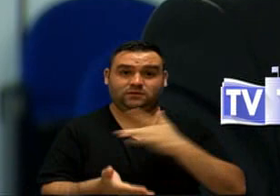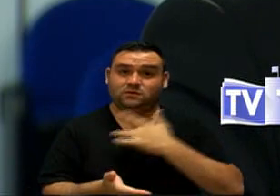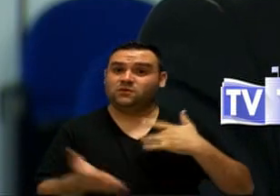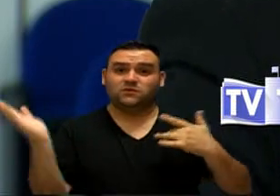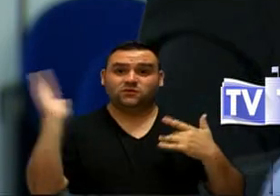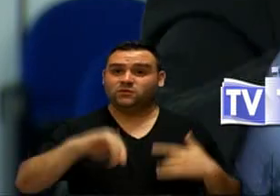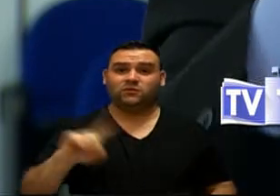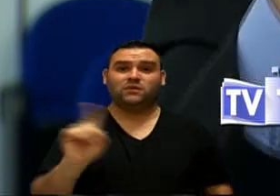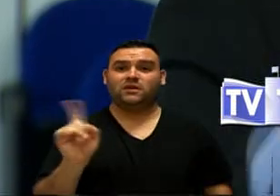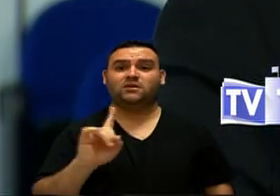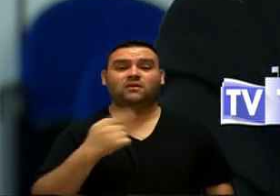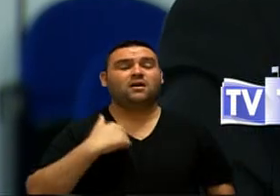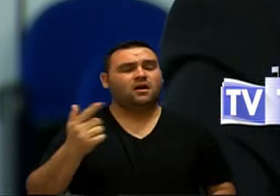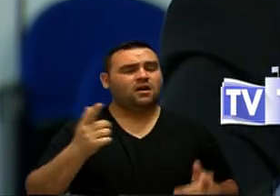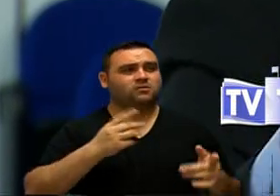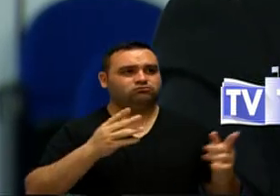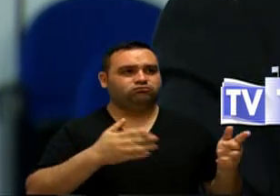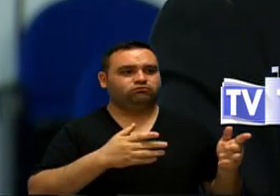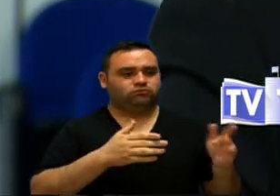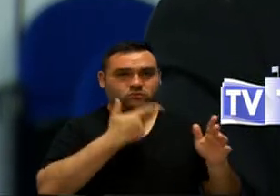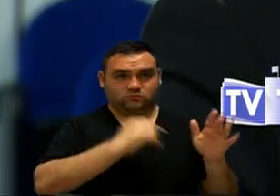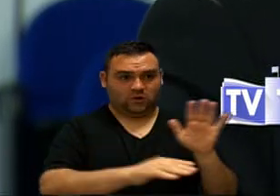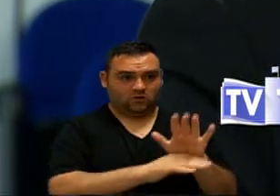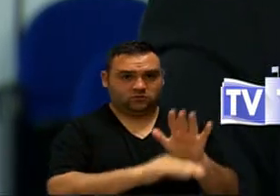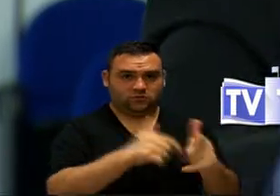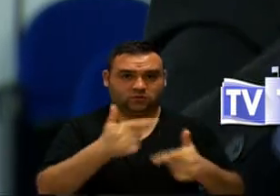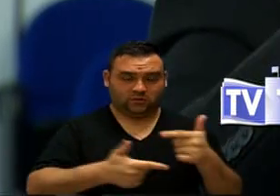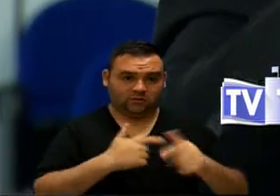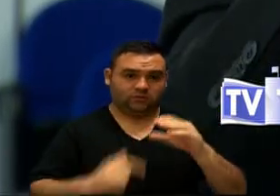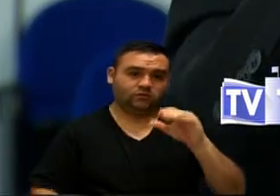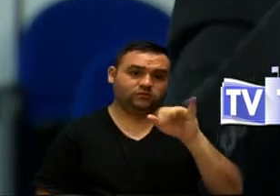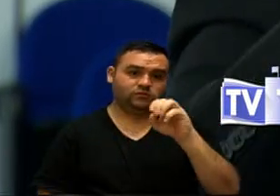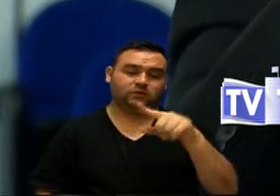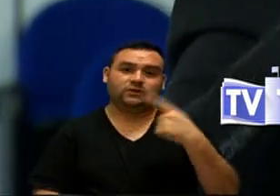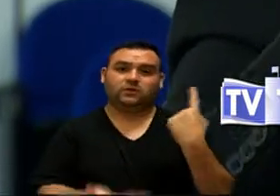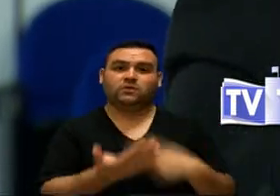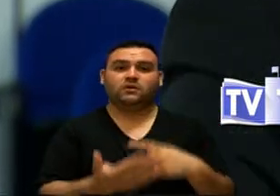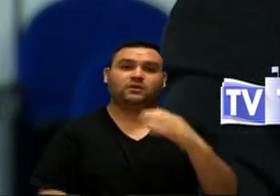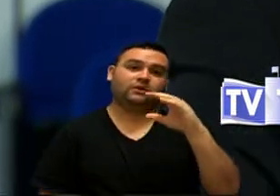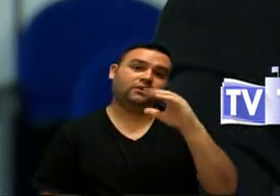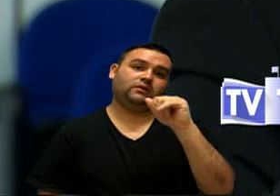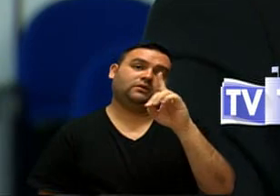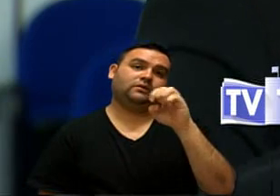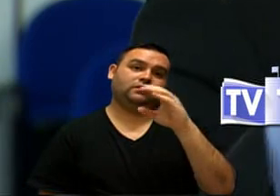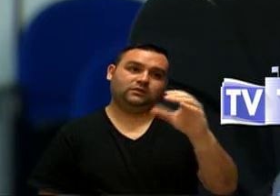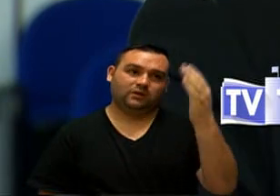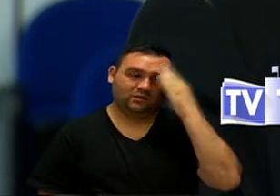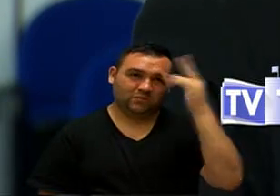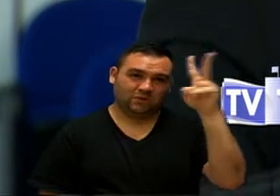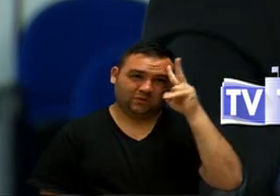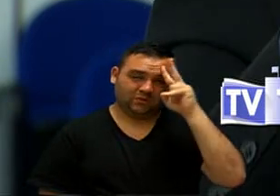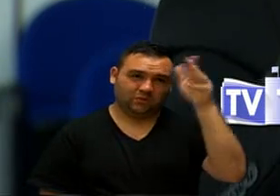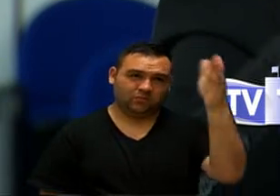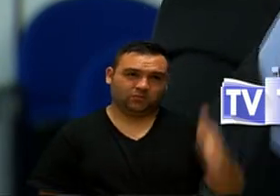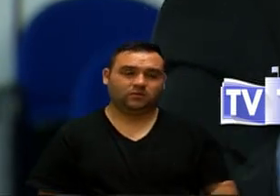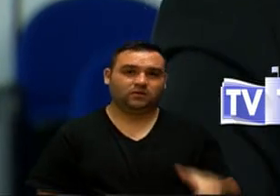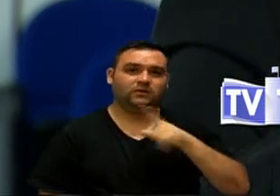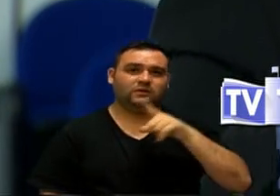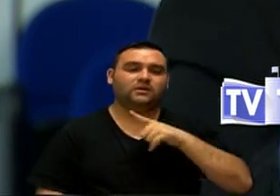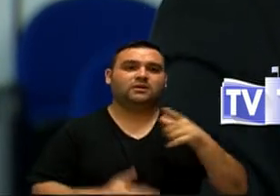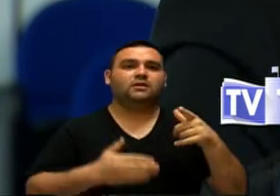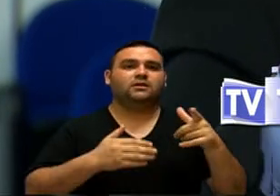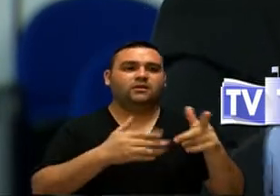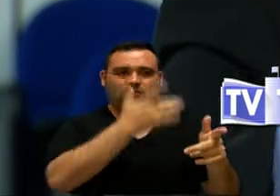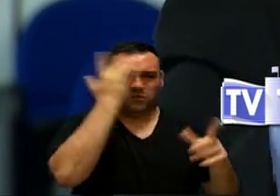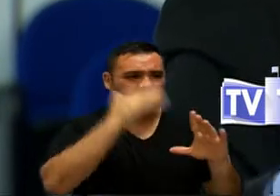ter participado. Eu encaminhei aqui o meu assessor parlamentar, o Caio. Eu tinha um compromisso no CADEC. Vossa Excelência sabe que toda segunda-feira eu faço um tratamento